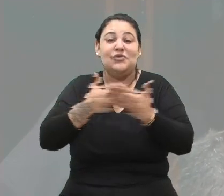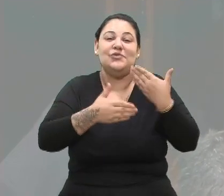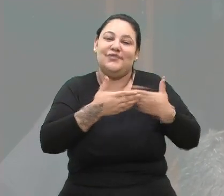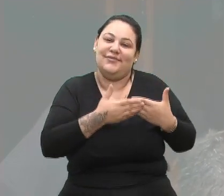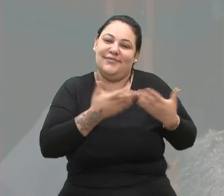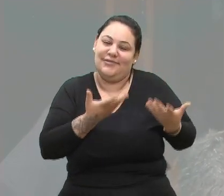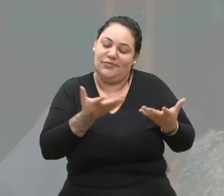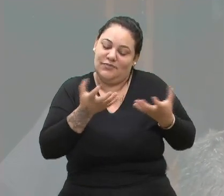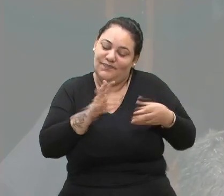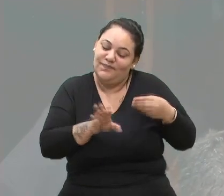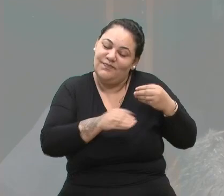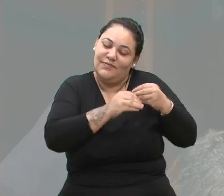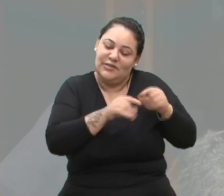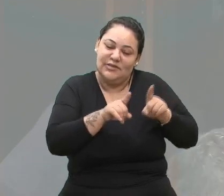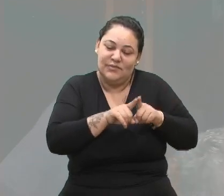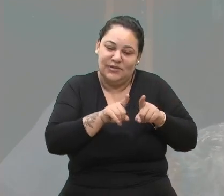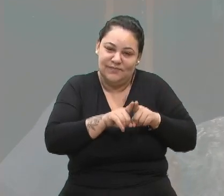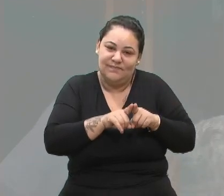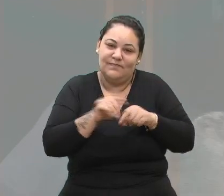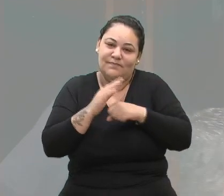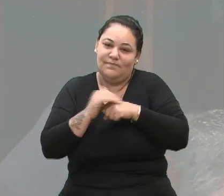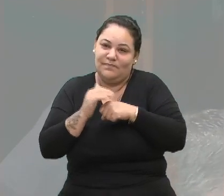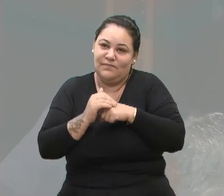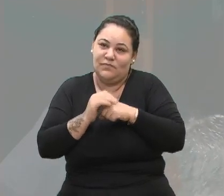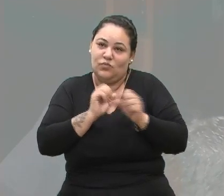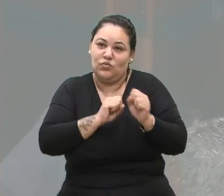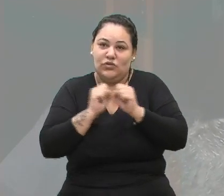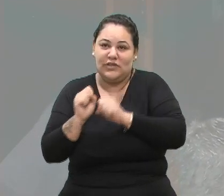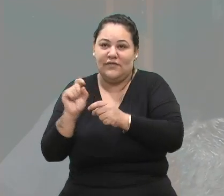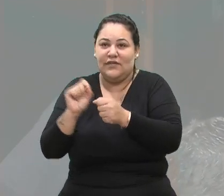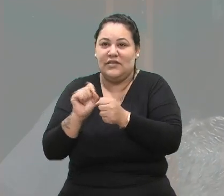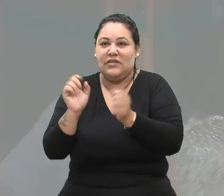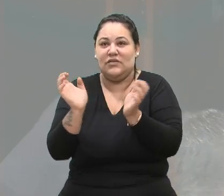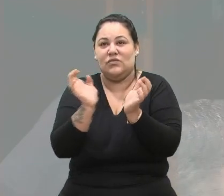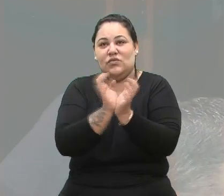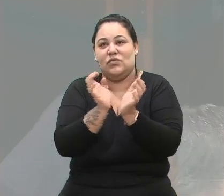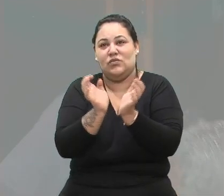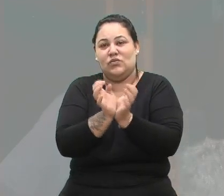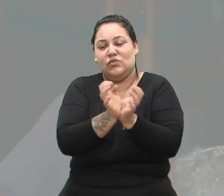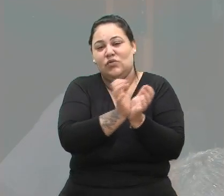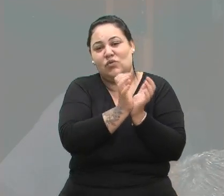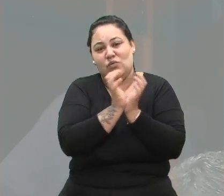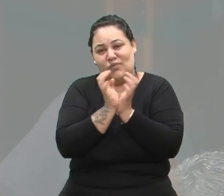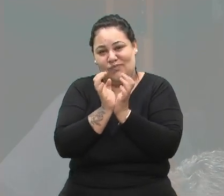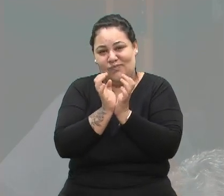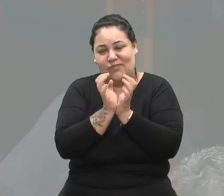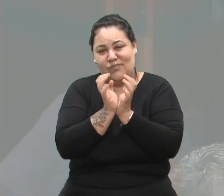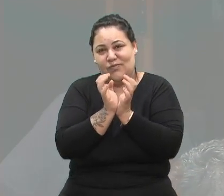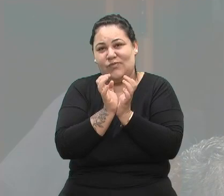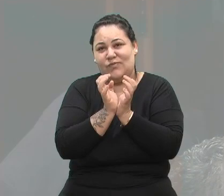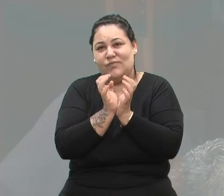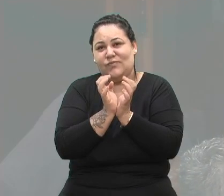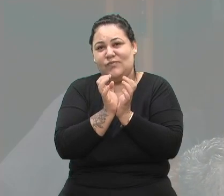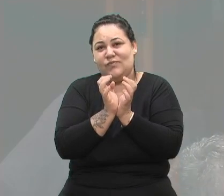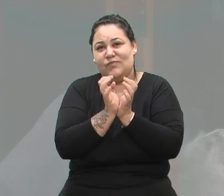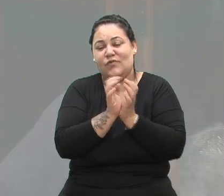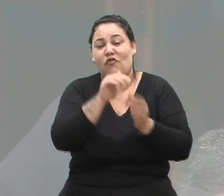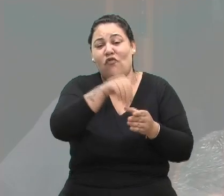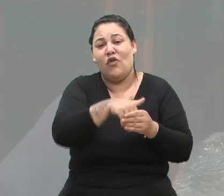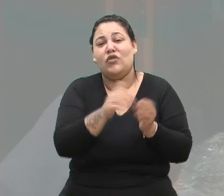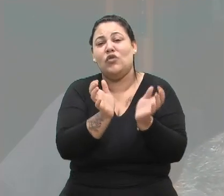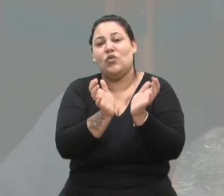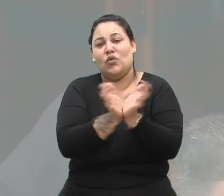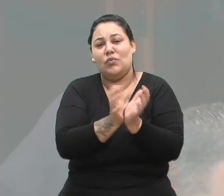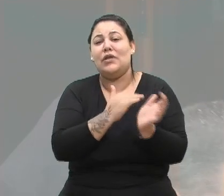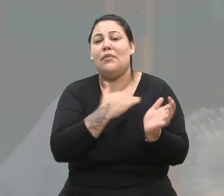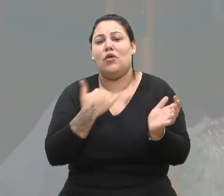me somar a esse voto, se puder fazer um voto coletivo, vereador Bortola, porque quem conheceu o Pedro Dalla Santa sabe do trabalho